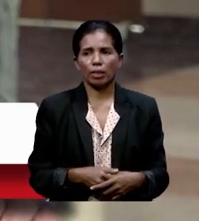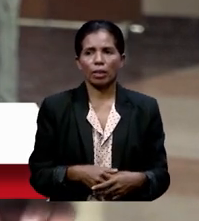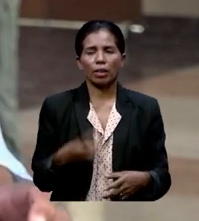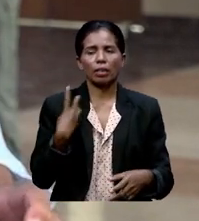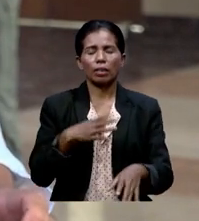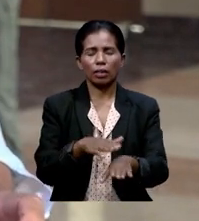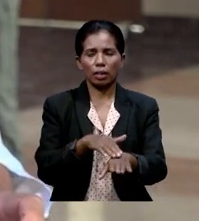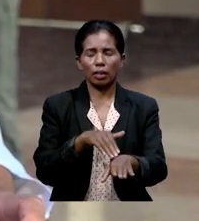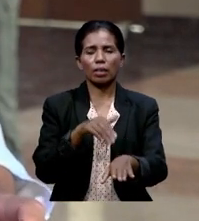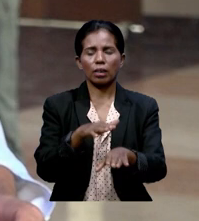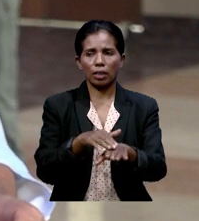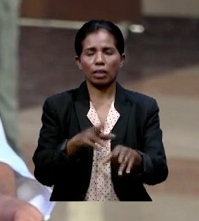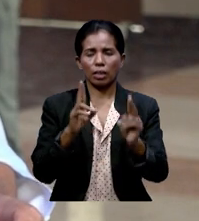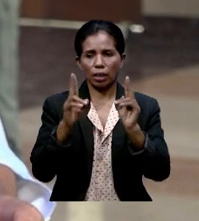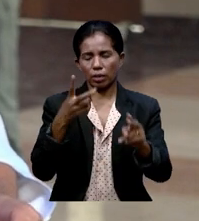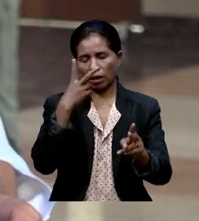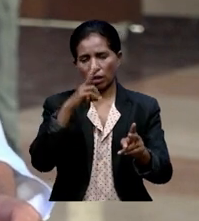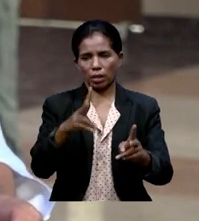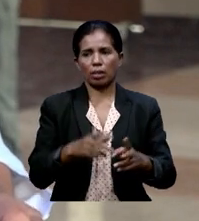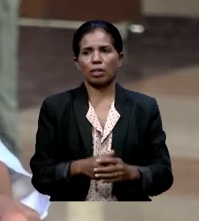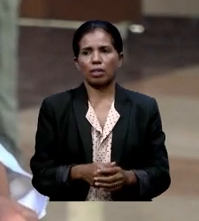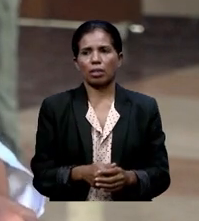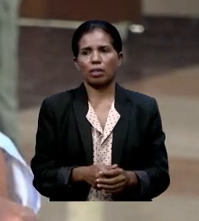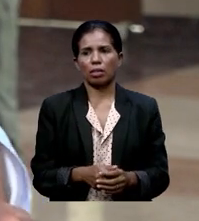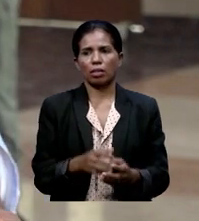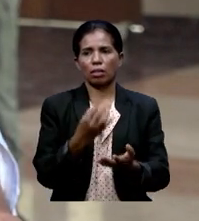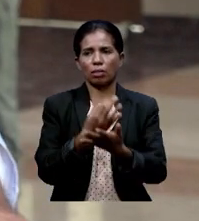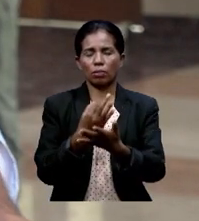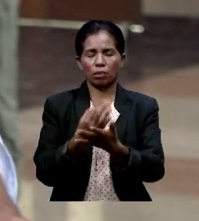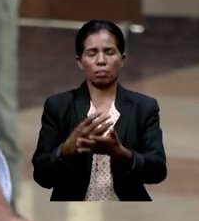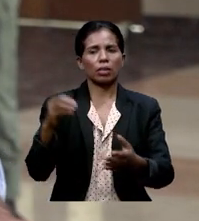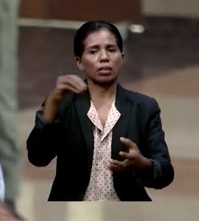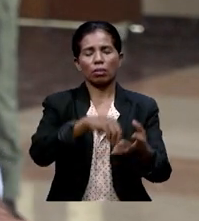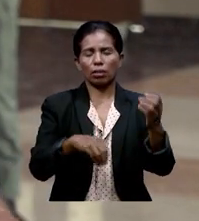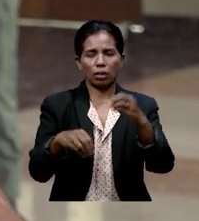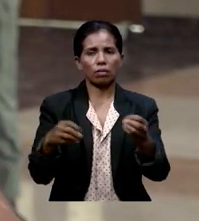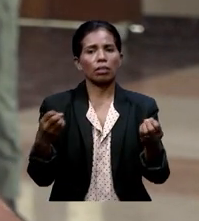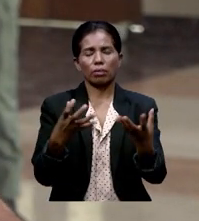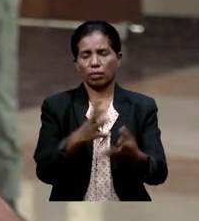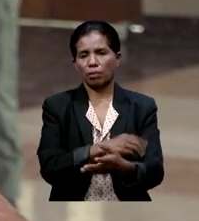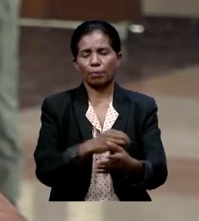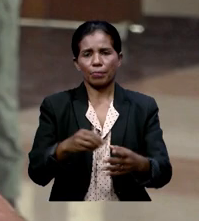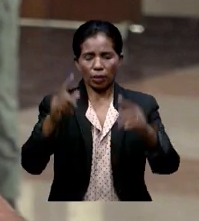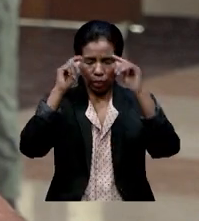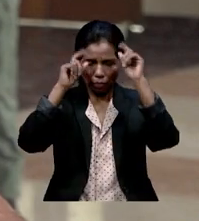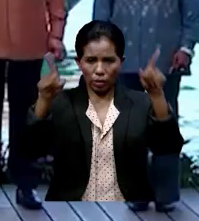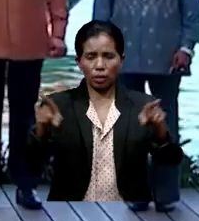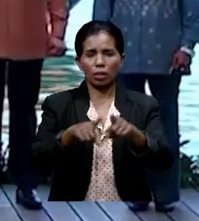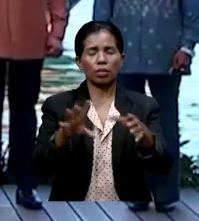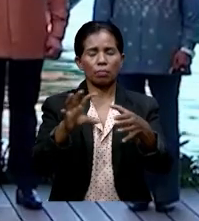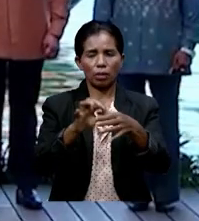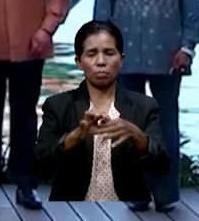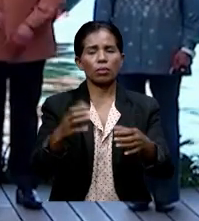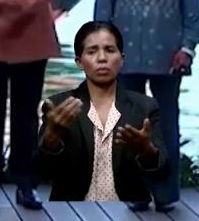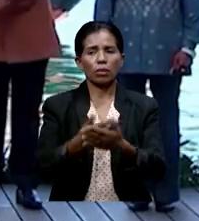do que lá estive, mas que afinal, se vindo o carro, sala era. Timor-Leste oficialmente saiu na membro FUN ASEAN